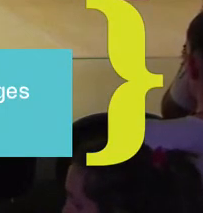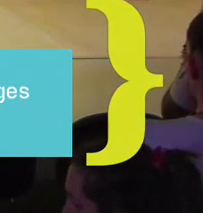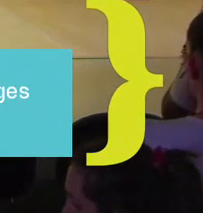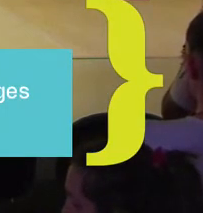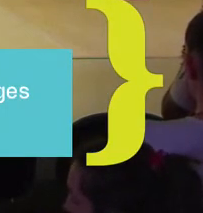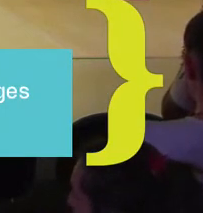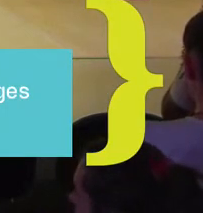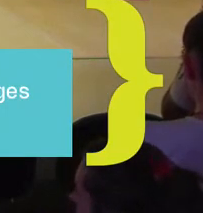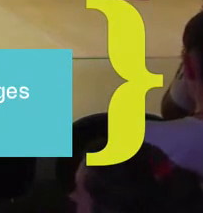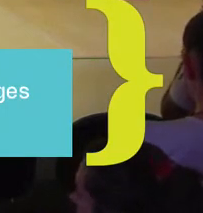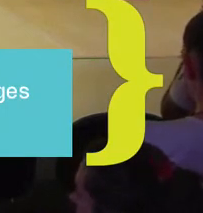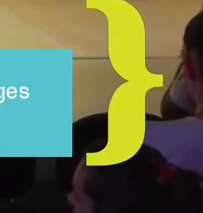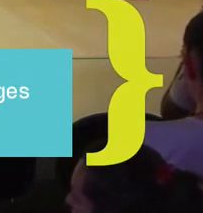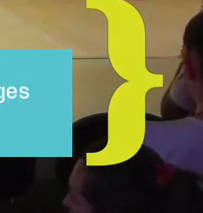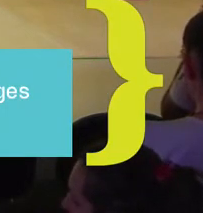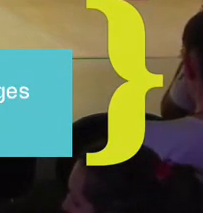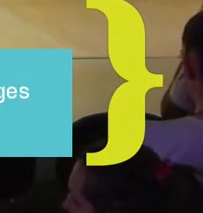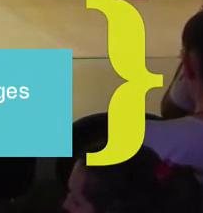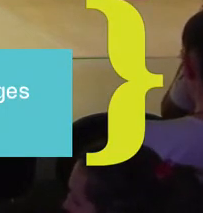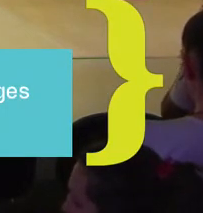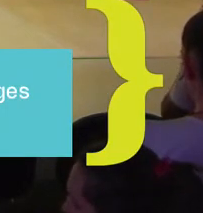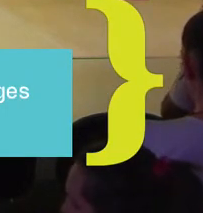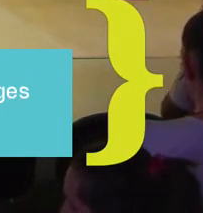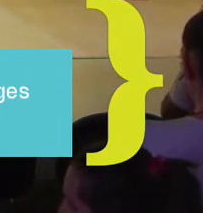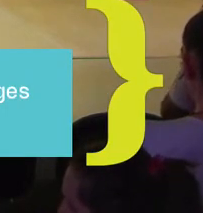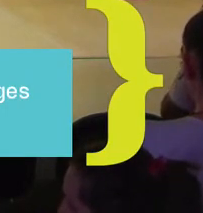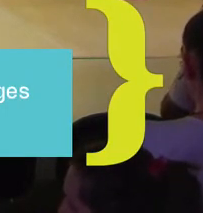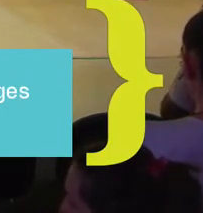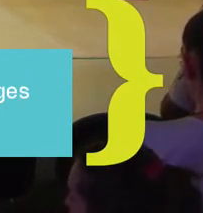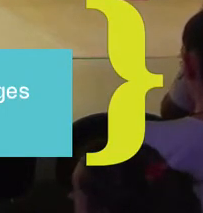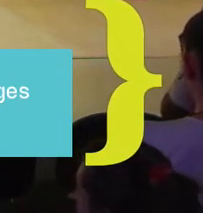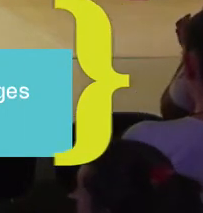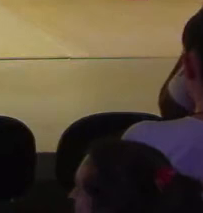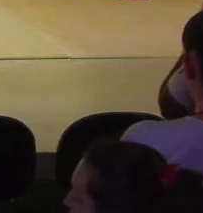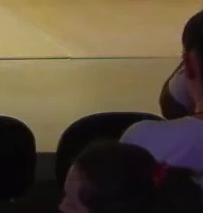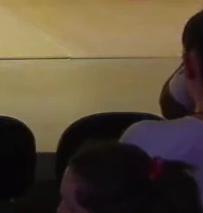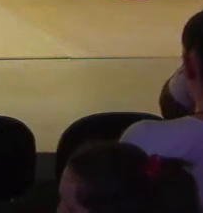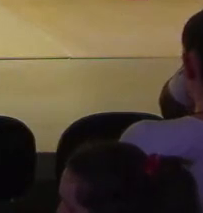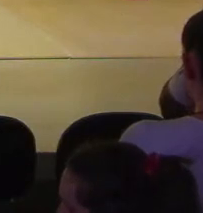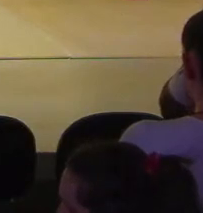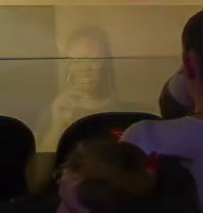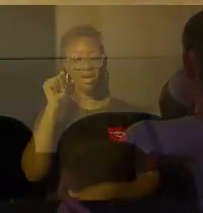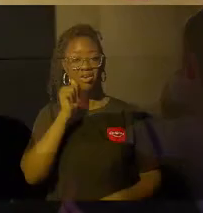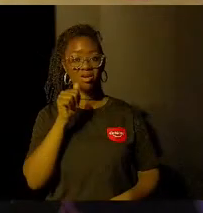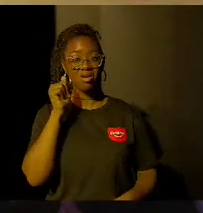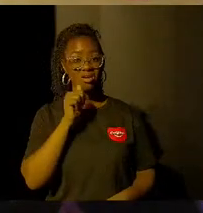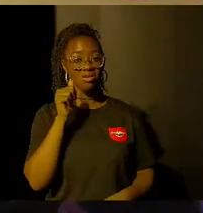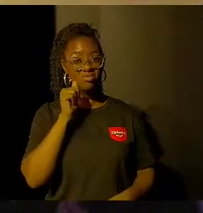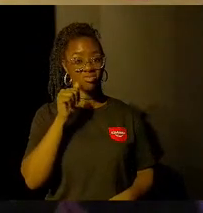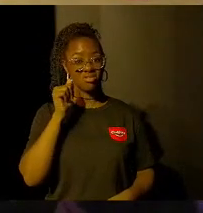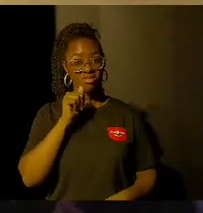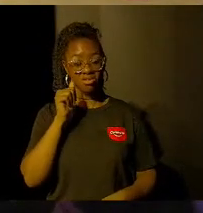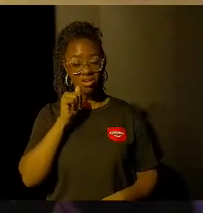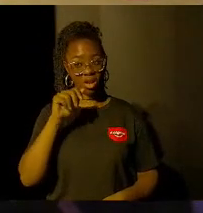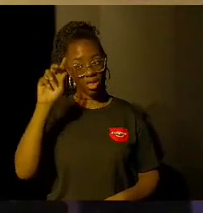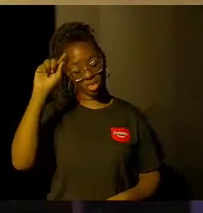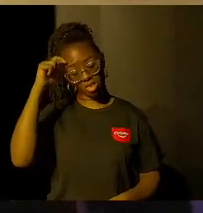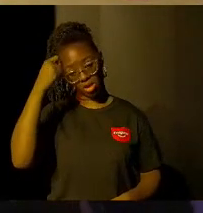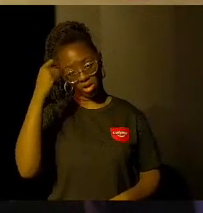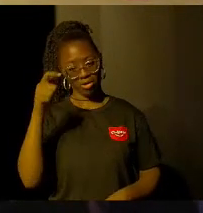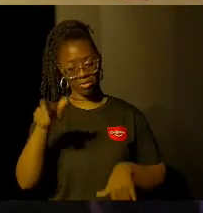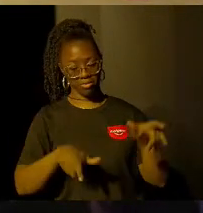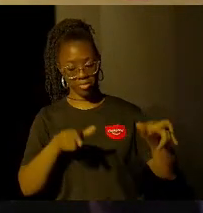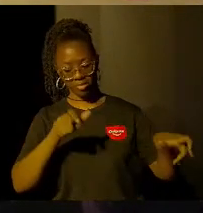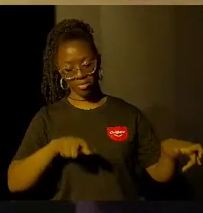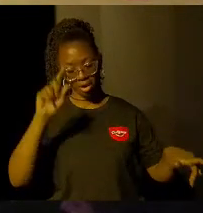mas naquela altura as pessoas negras apareciam sempre em lugares específicos sobre alteridade ou era a